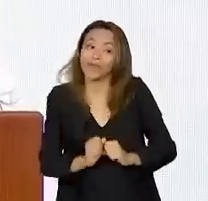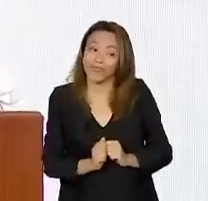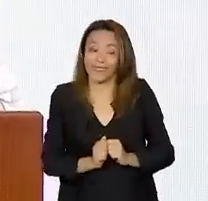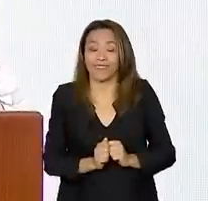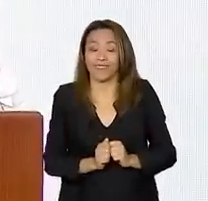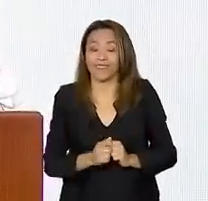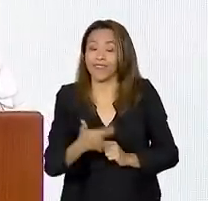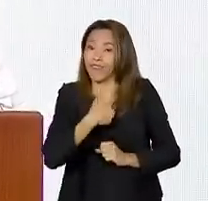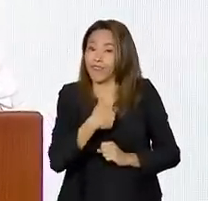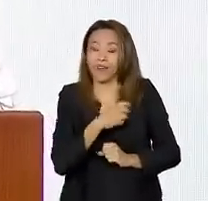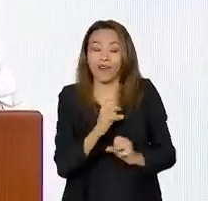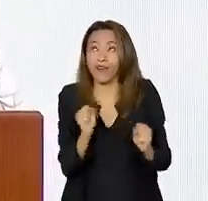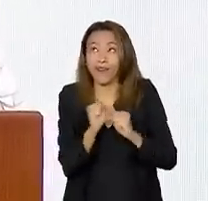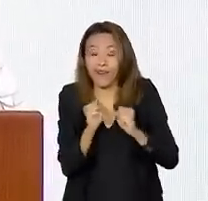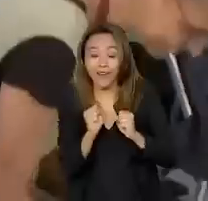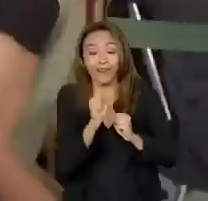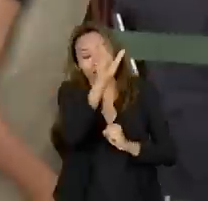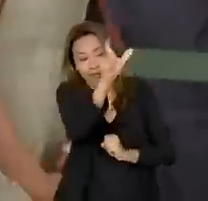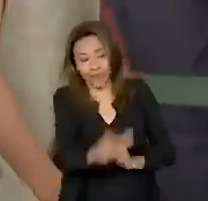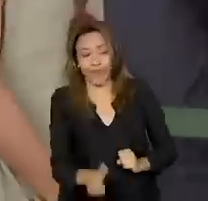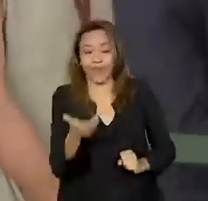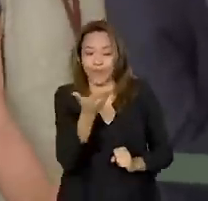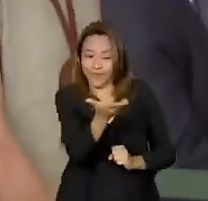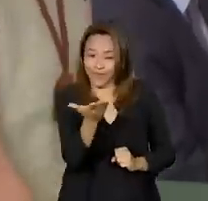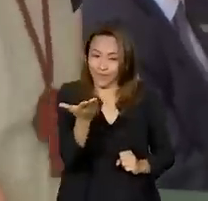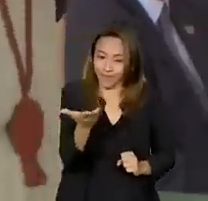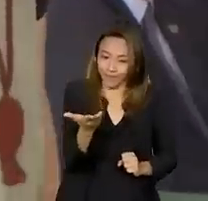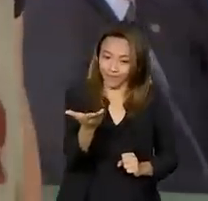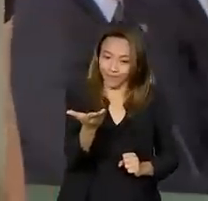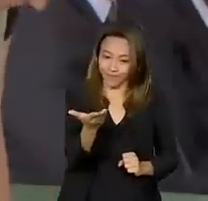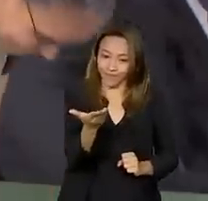Muito, muito sua fã.